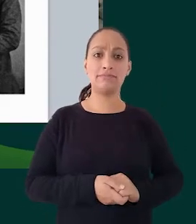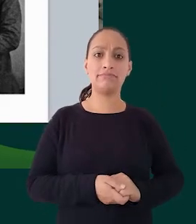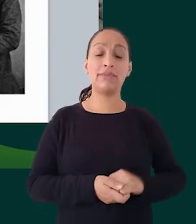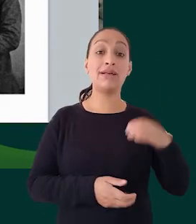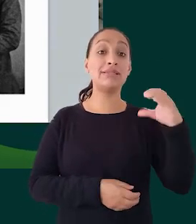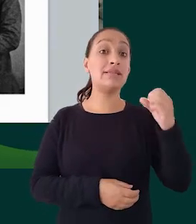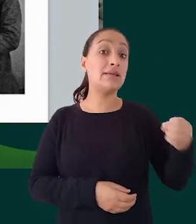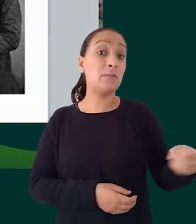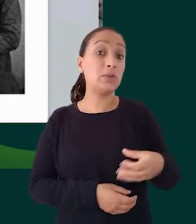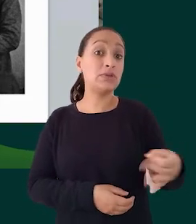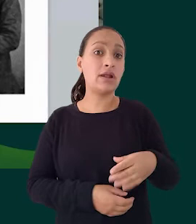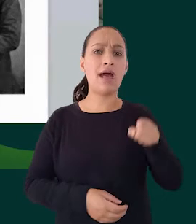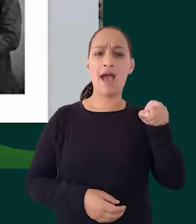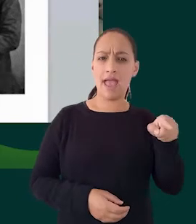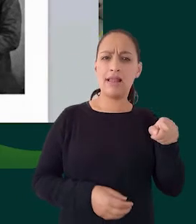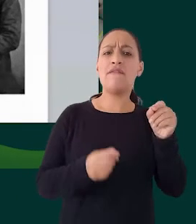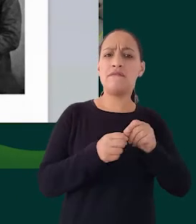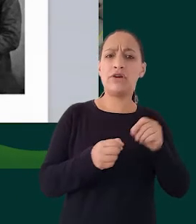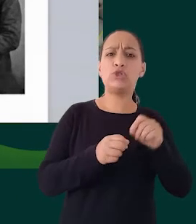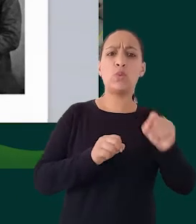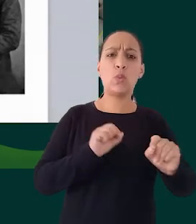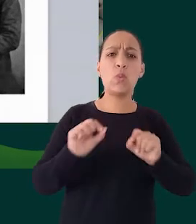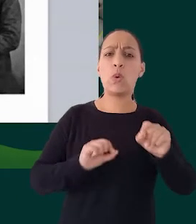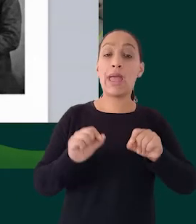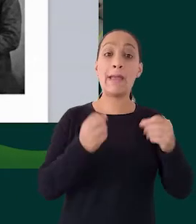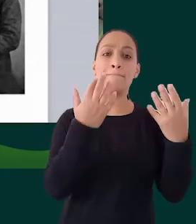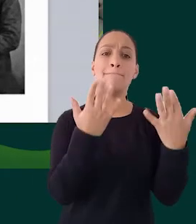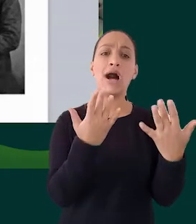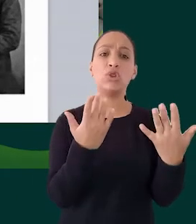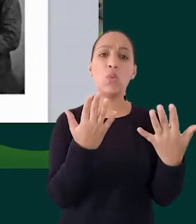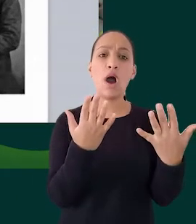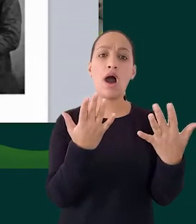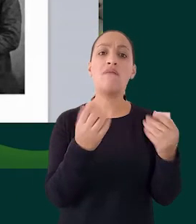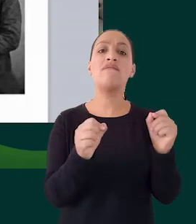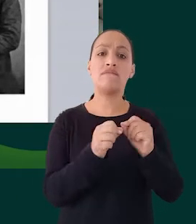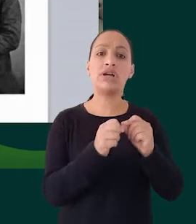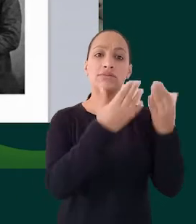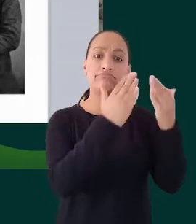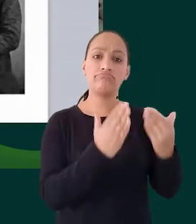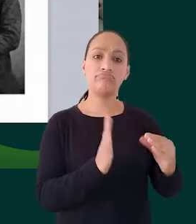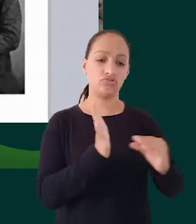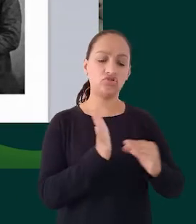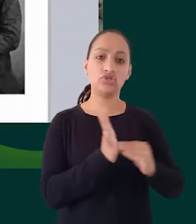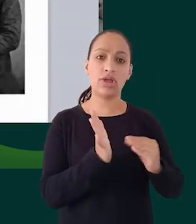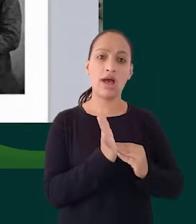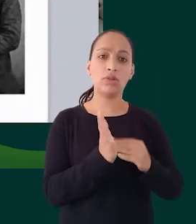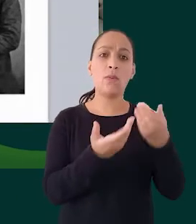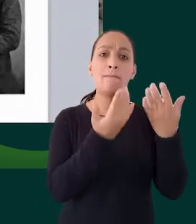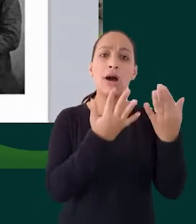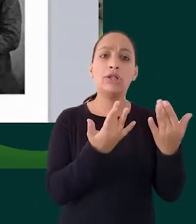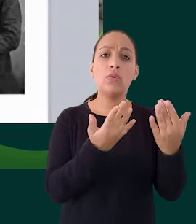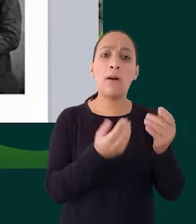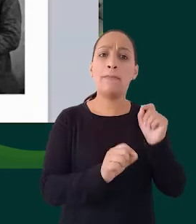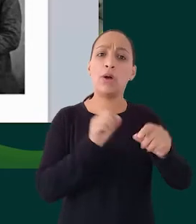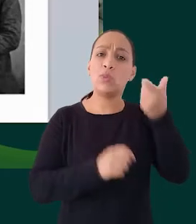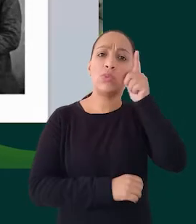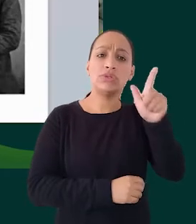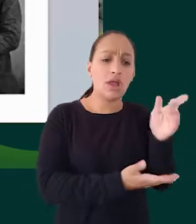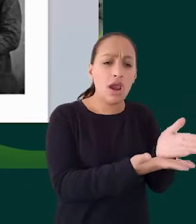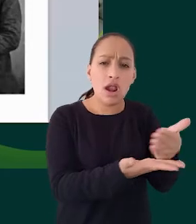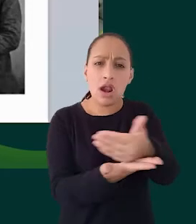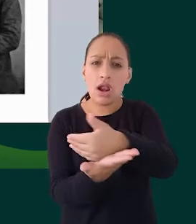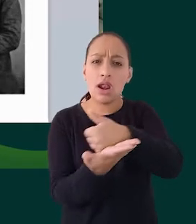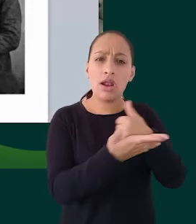learning na mão, certo? Ele usou ferramentas estatísticas para conseguir fazer essa relação, essa